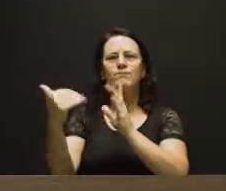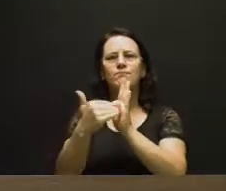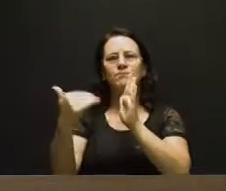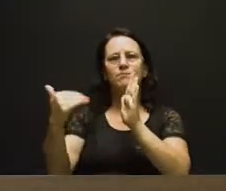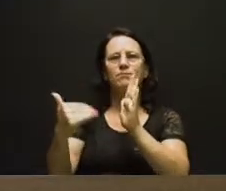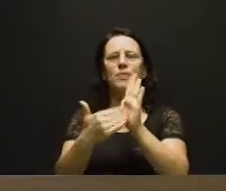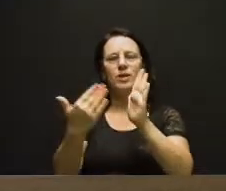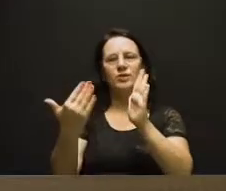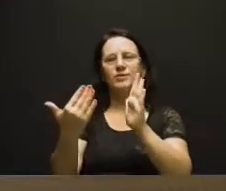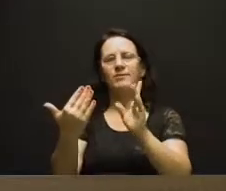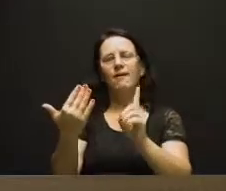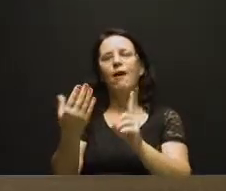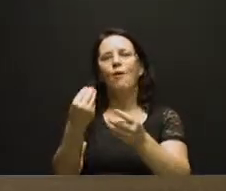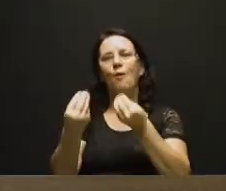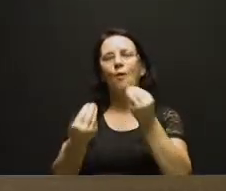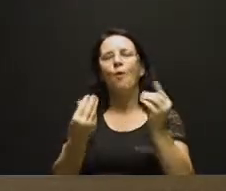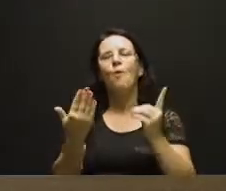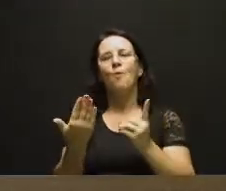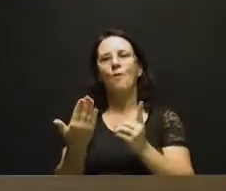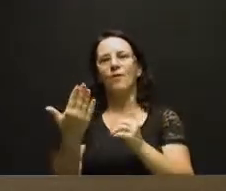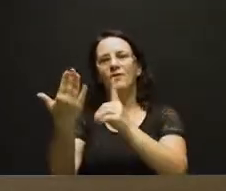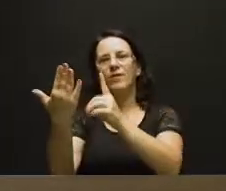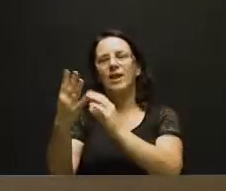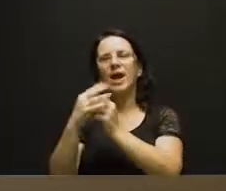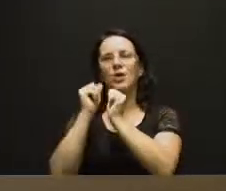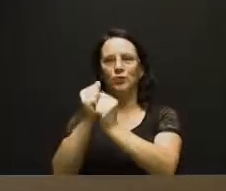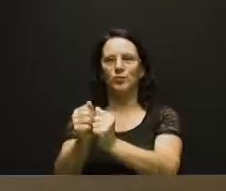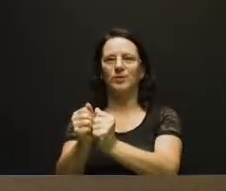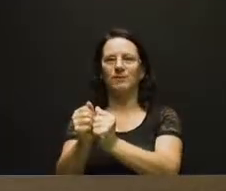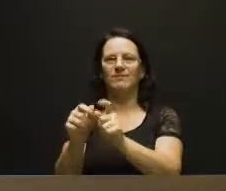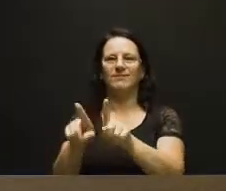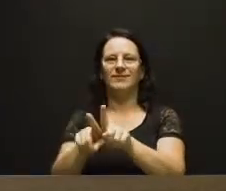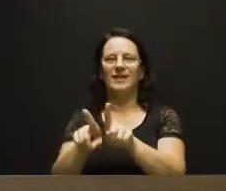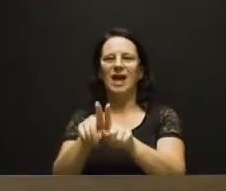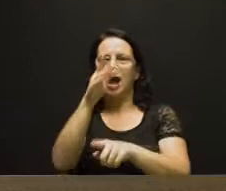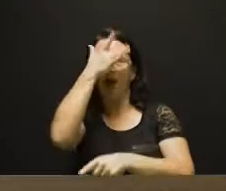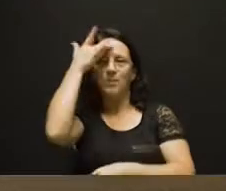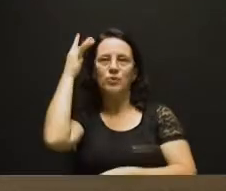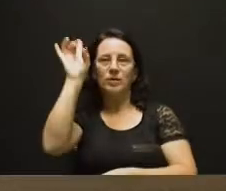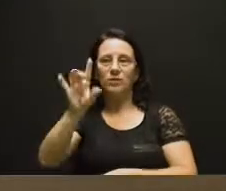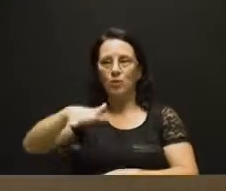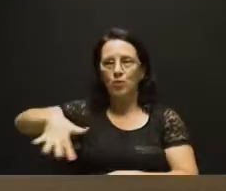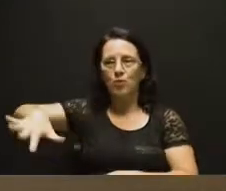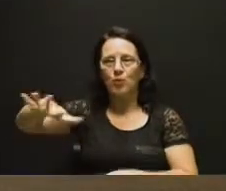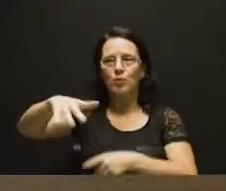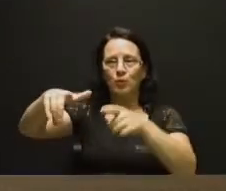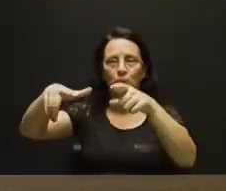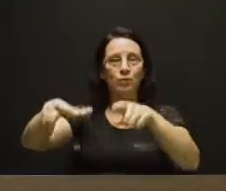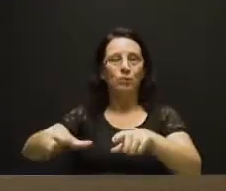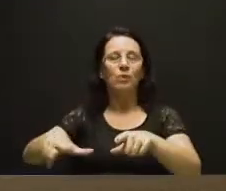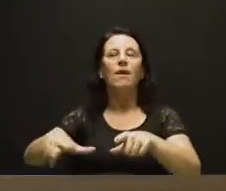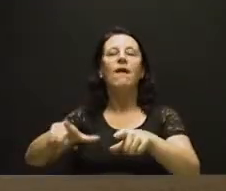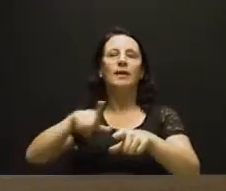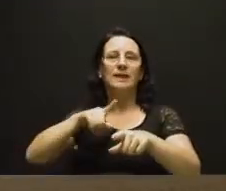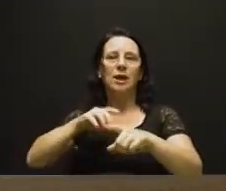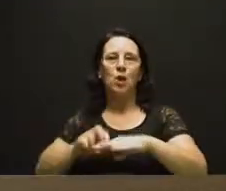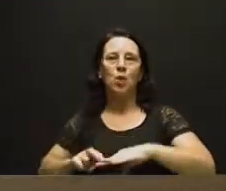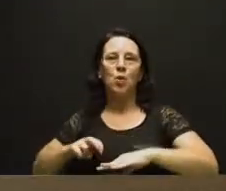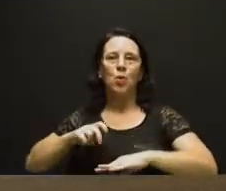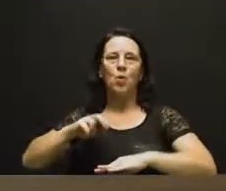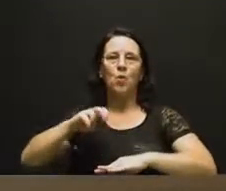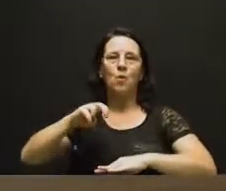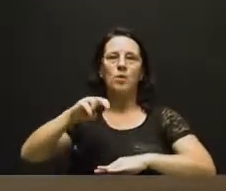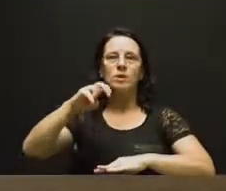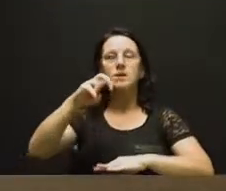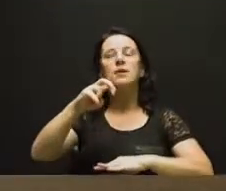deficiência quem vai te entendem quem tem deficiência é o ambiente que tem uma escada e não tem uma rampa para o